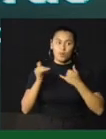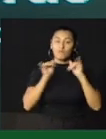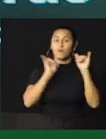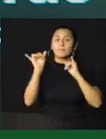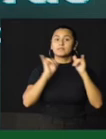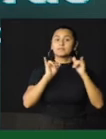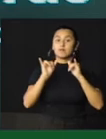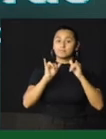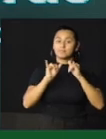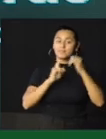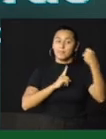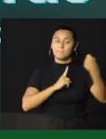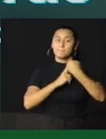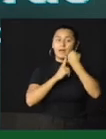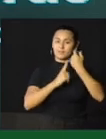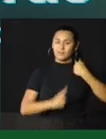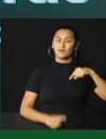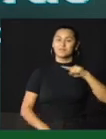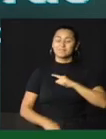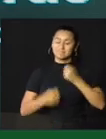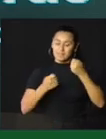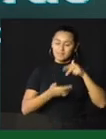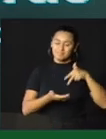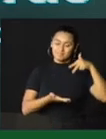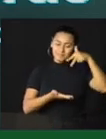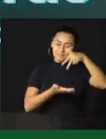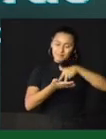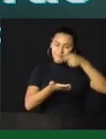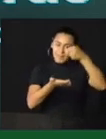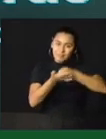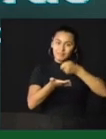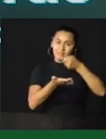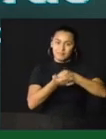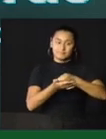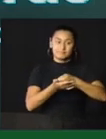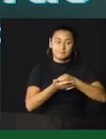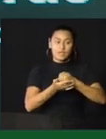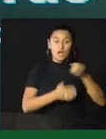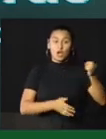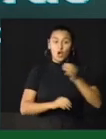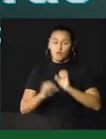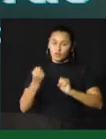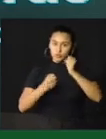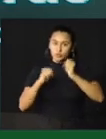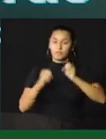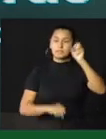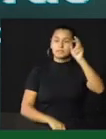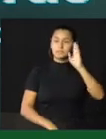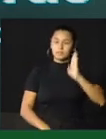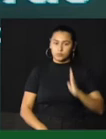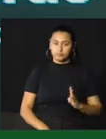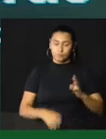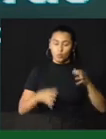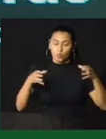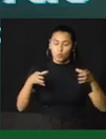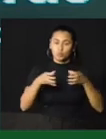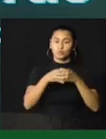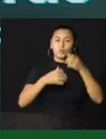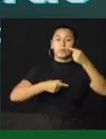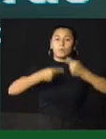que nós precisamos enfrentar a nova indústria Brasil ela compõe um conjunto de políticas eh